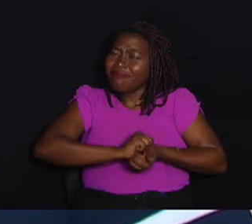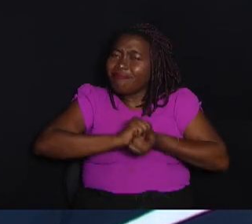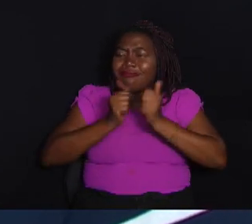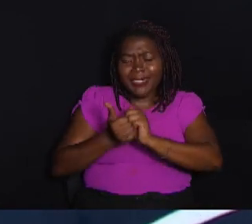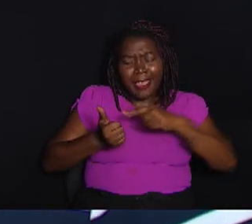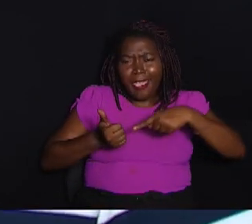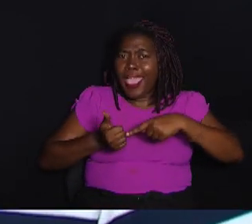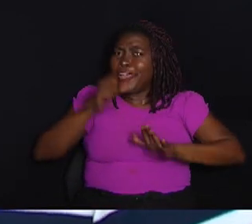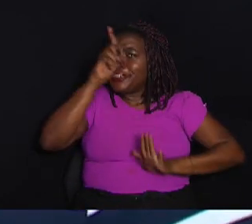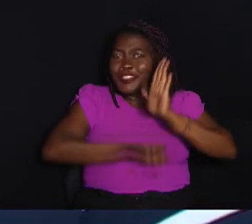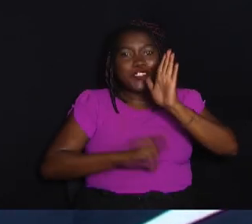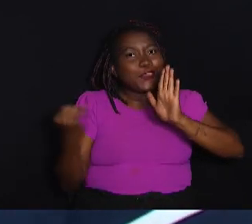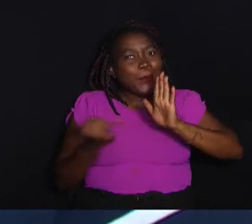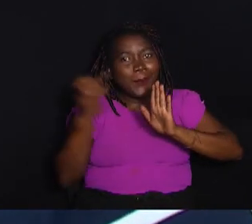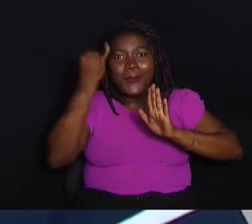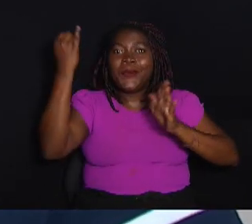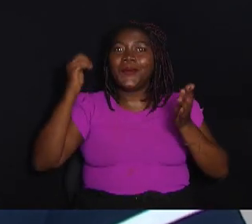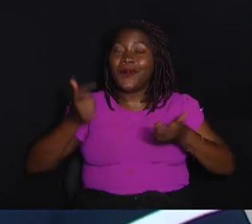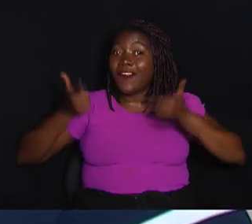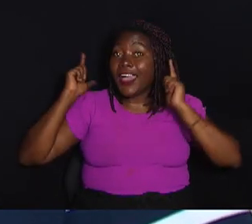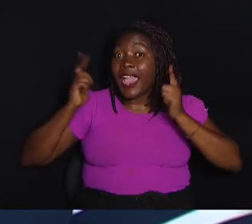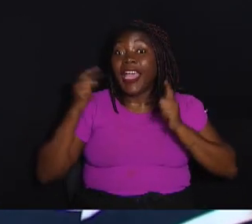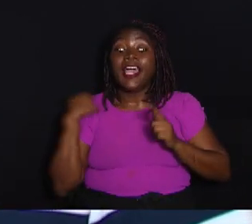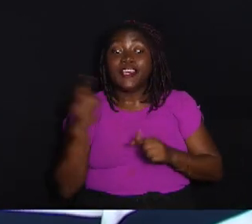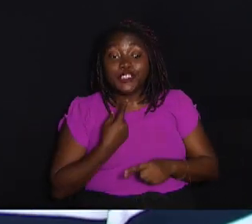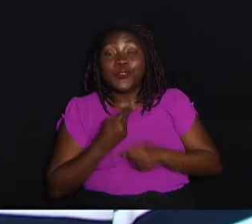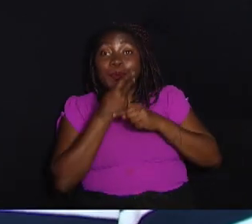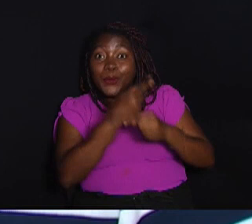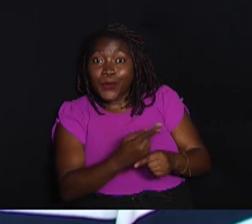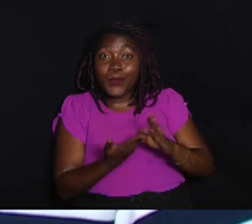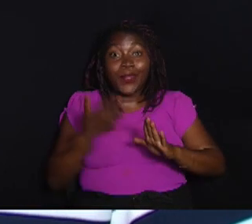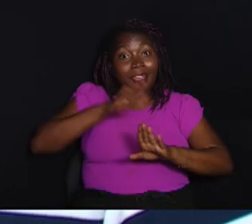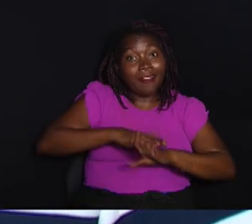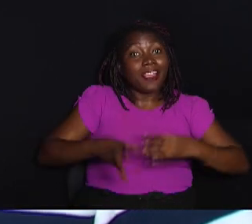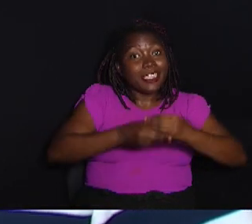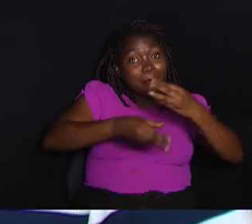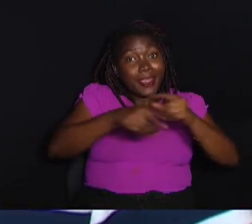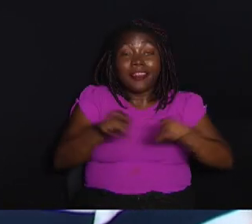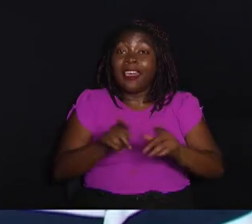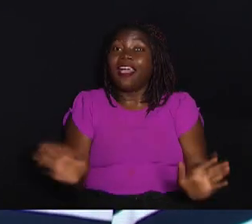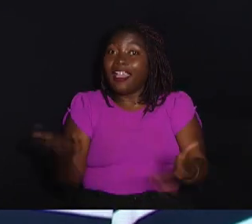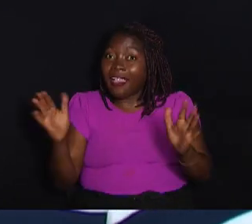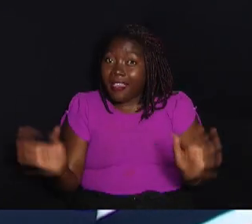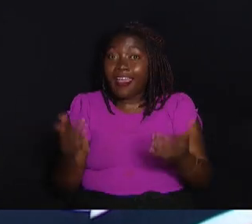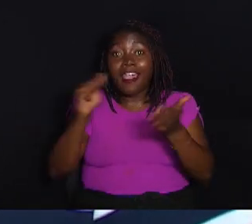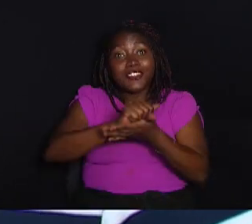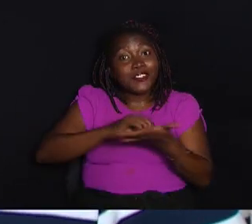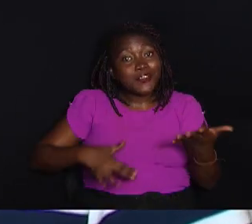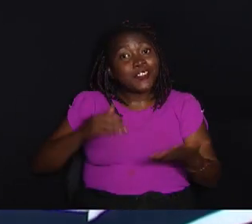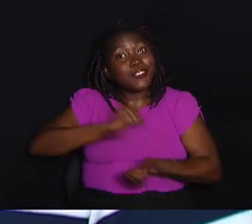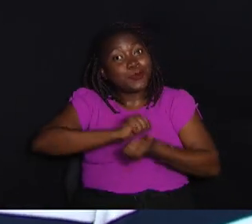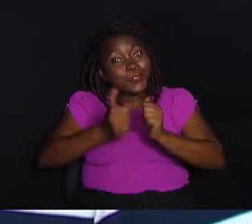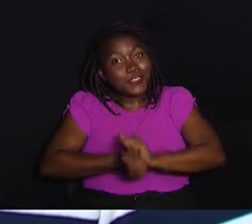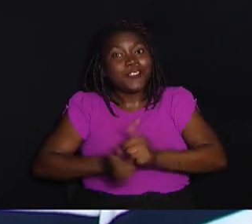direito importante Esporte e o lazer e a gente procura através das emendas também estimular atividades esportivas de lazer pela pelos